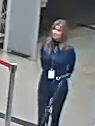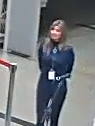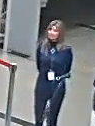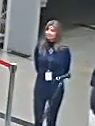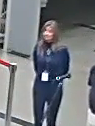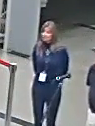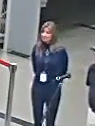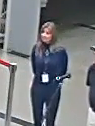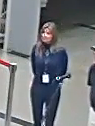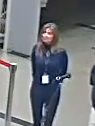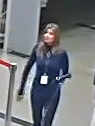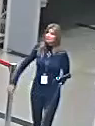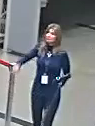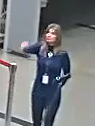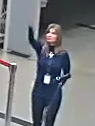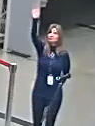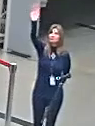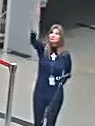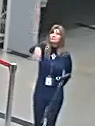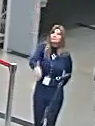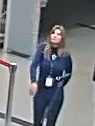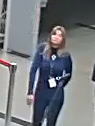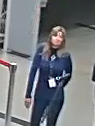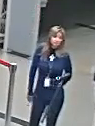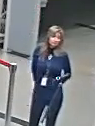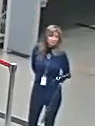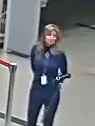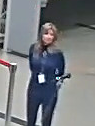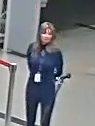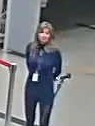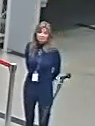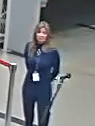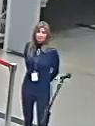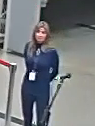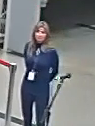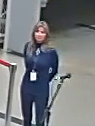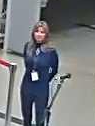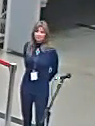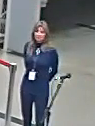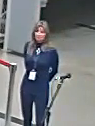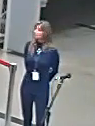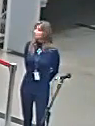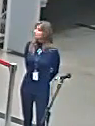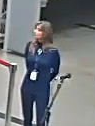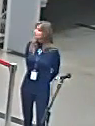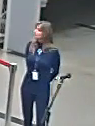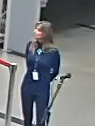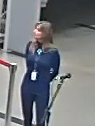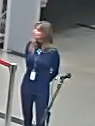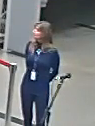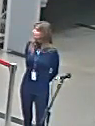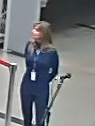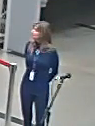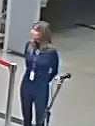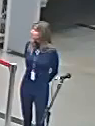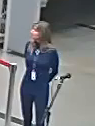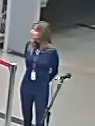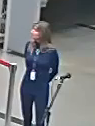falei com ele tira a mão não põe a mão não porque não vai de para eles me